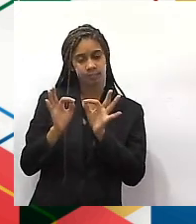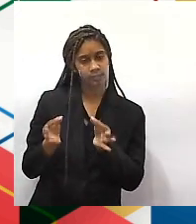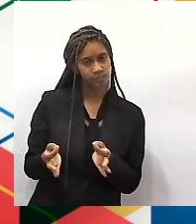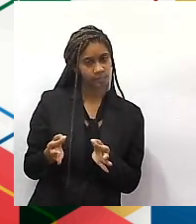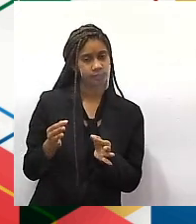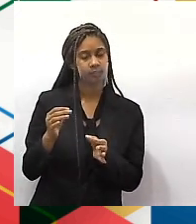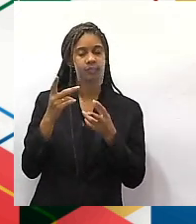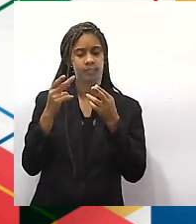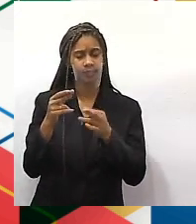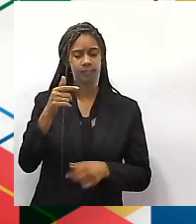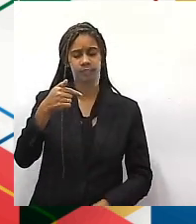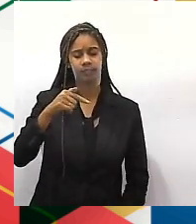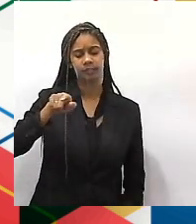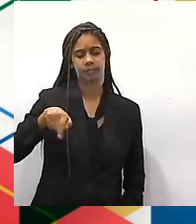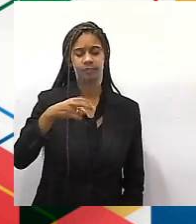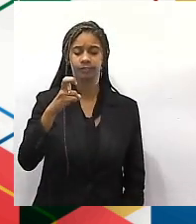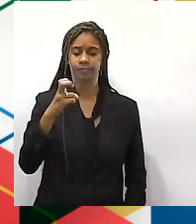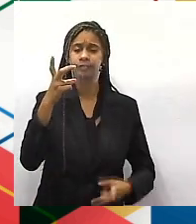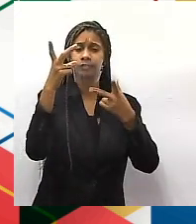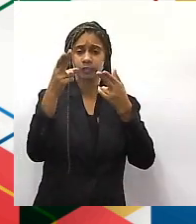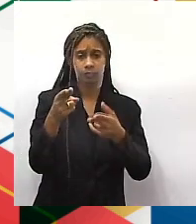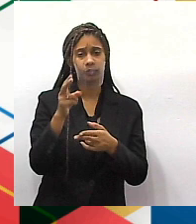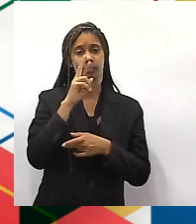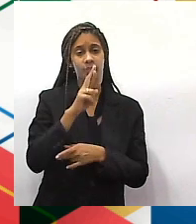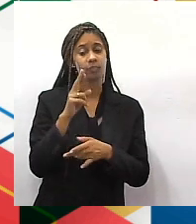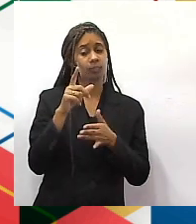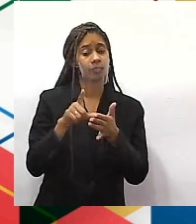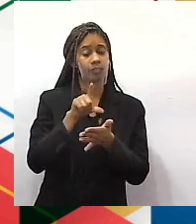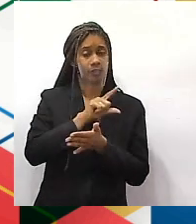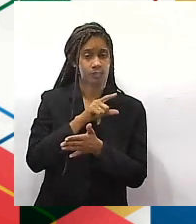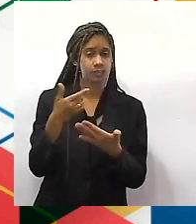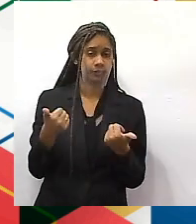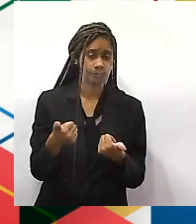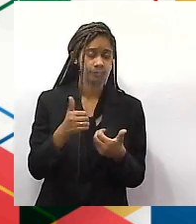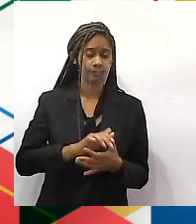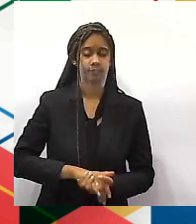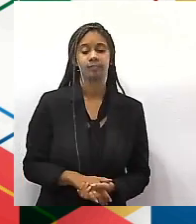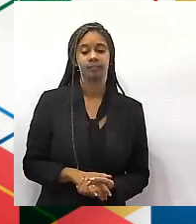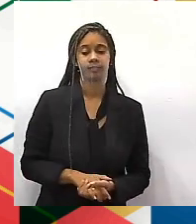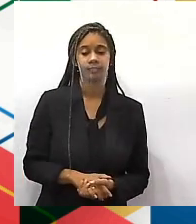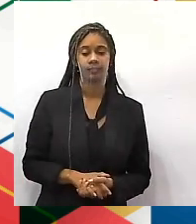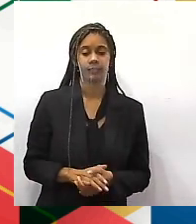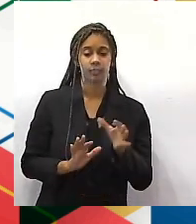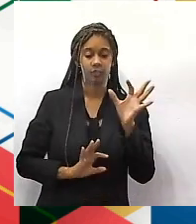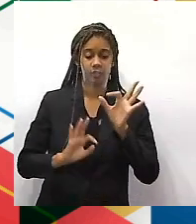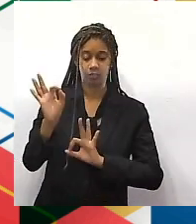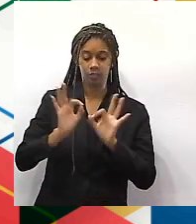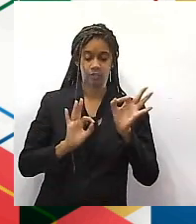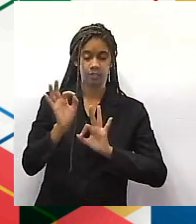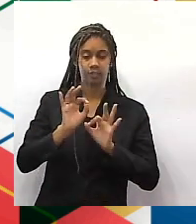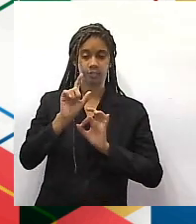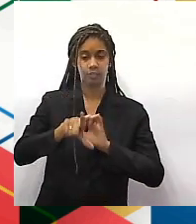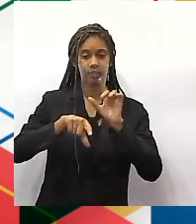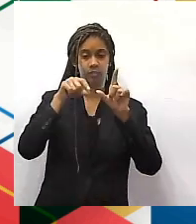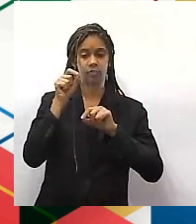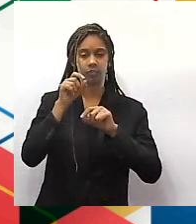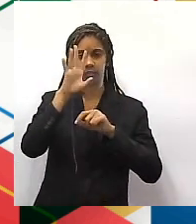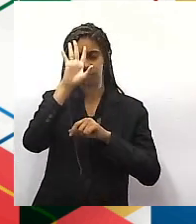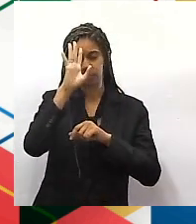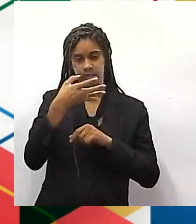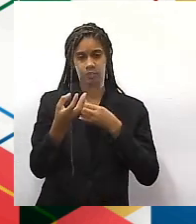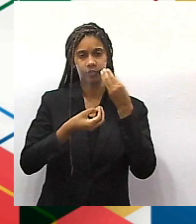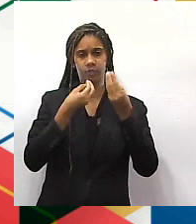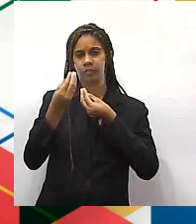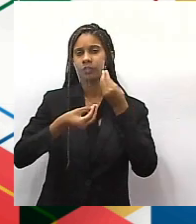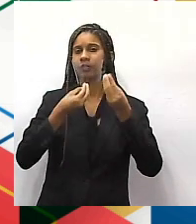7,5 do mesmo modo que o anterior. Então, a ordem com que você escolhe, assim, se você resolve pegar da